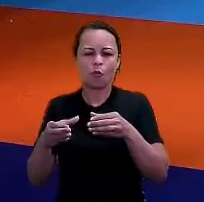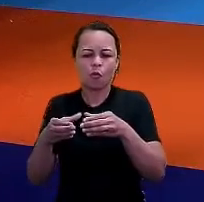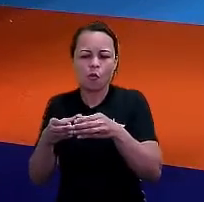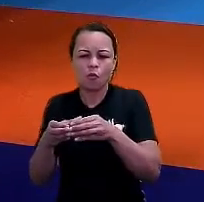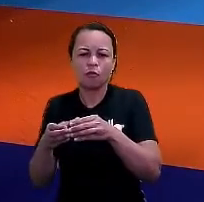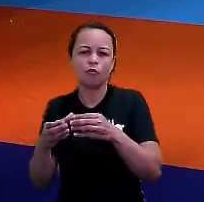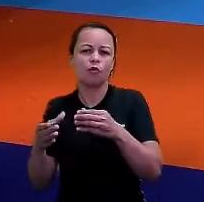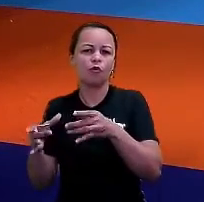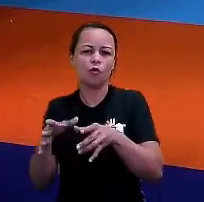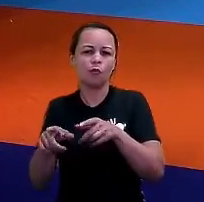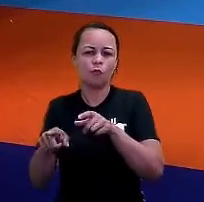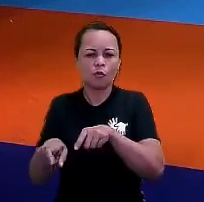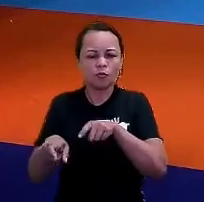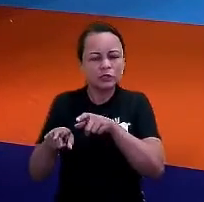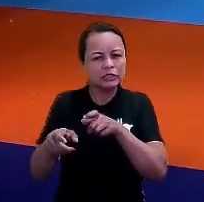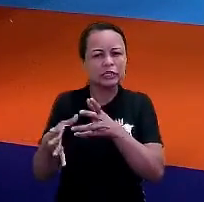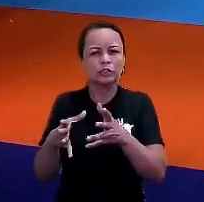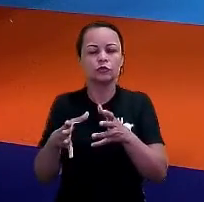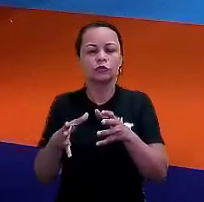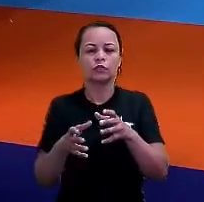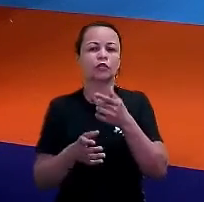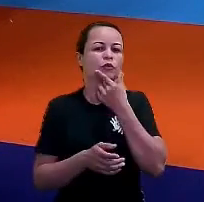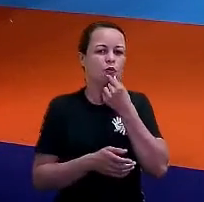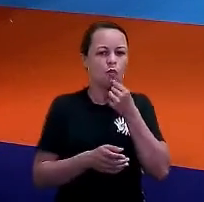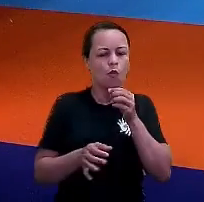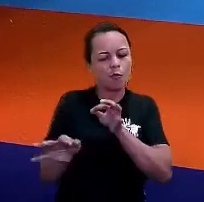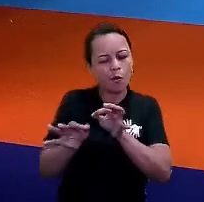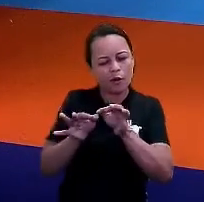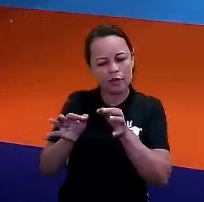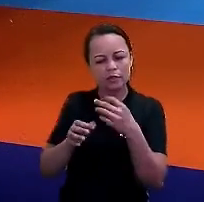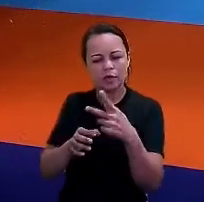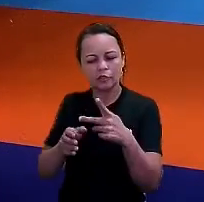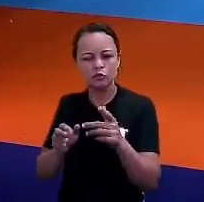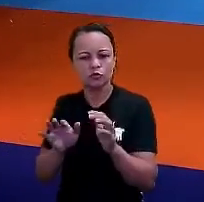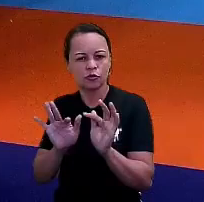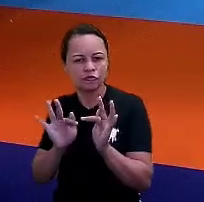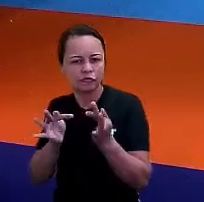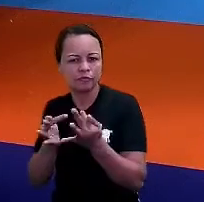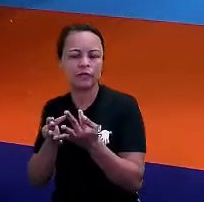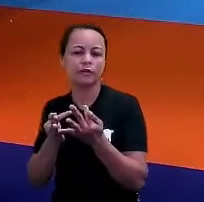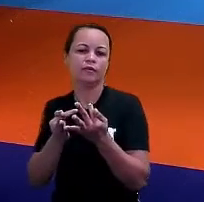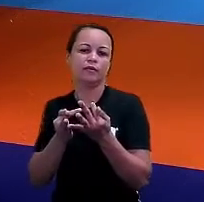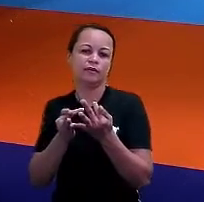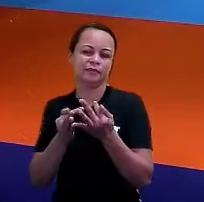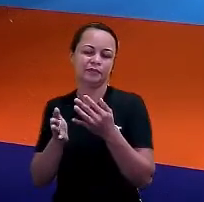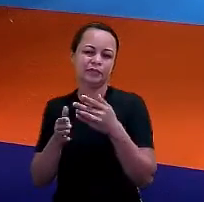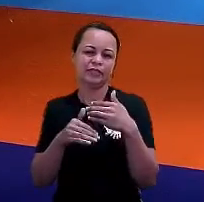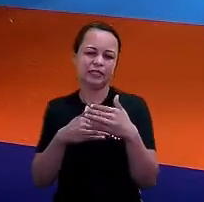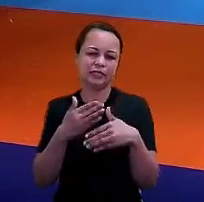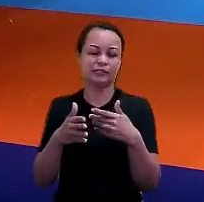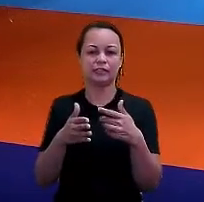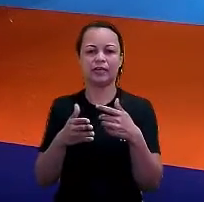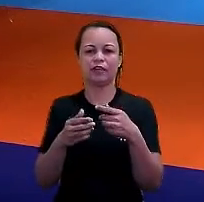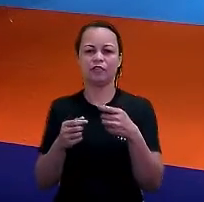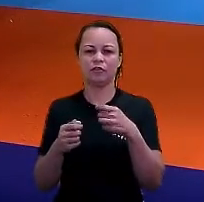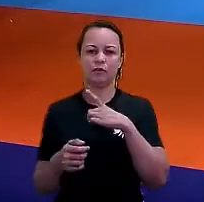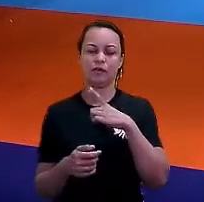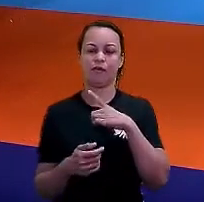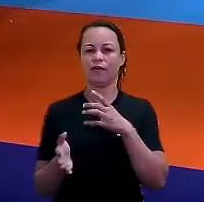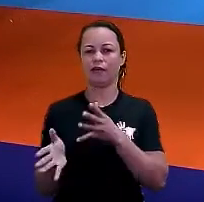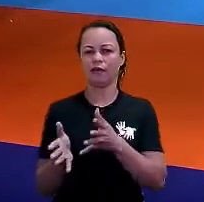Diogo de Braga monta com a sua família e que serve para